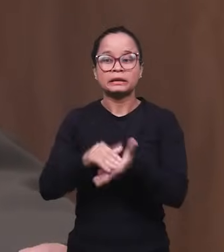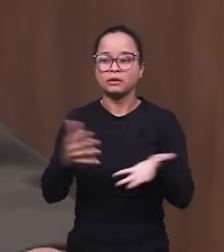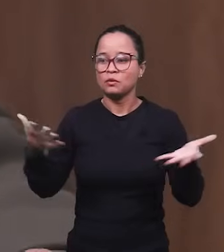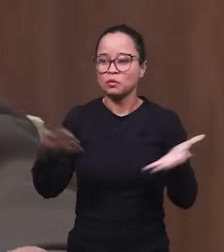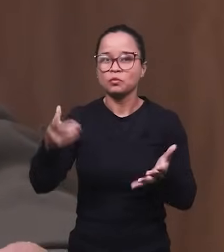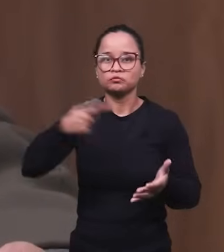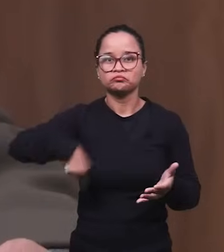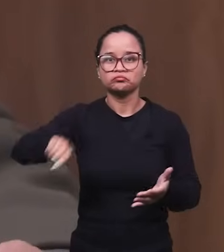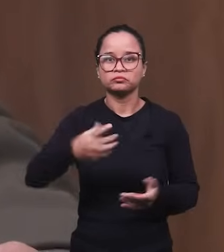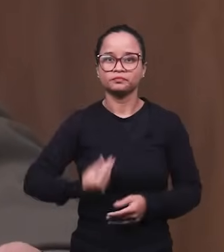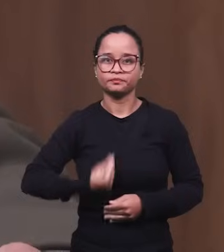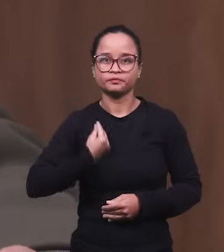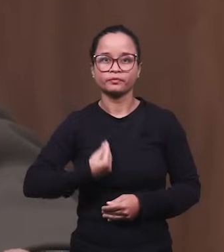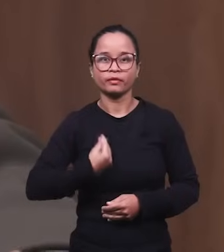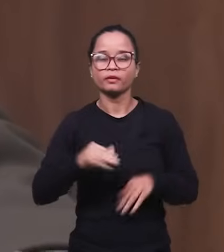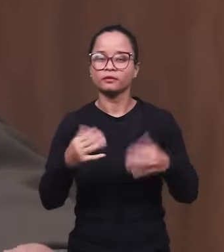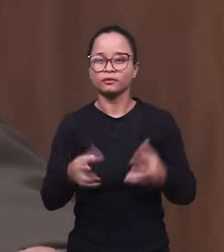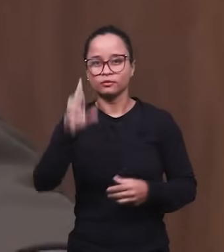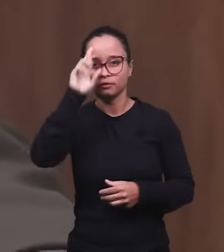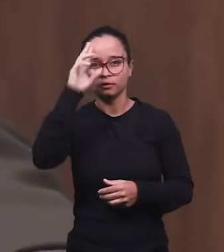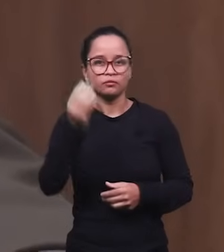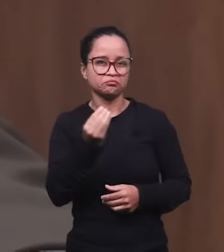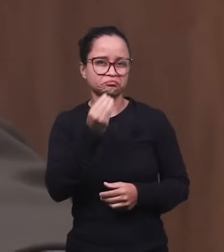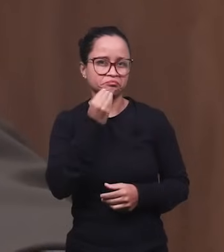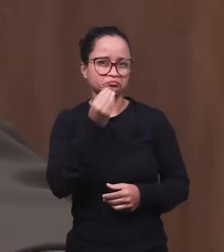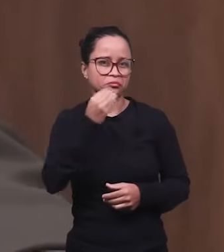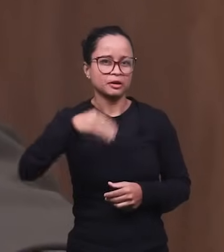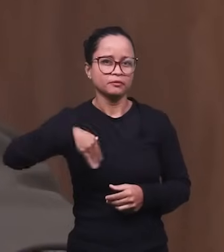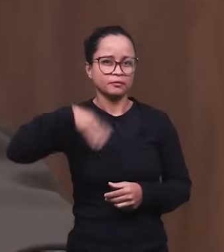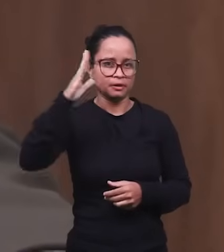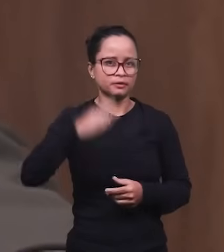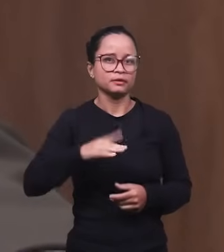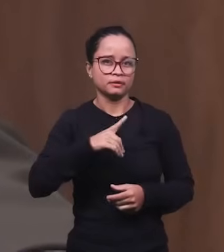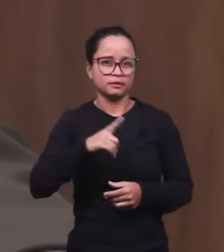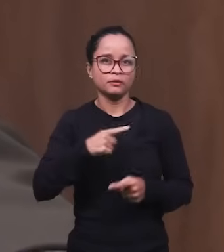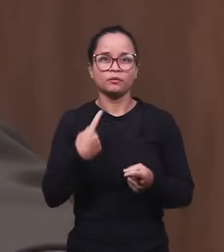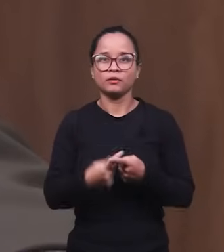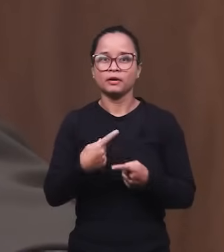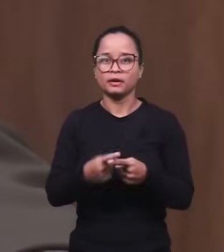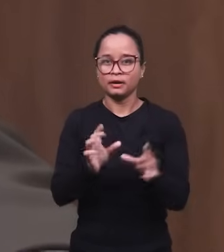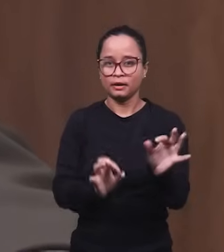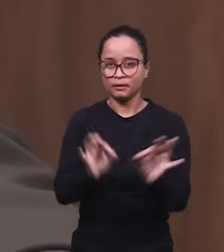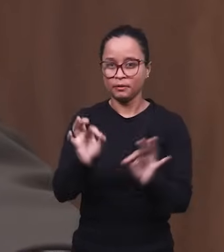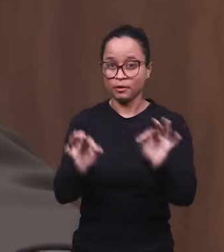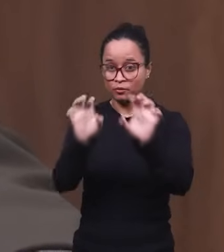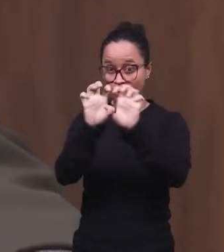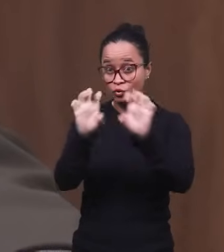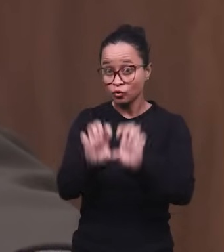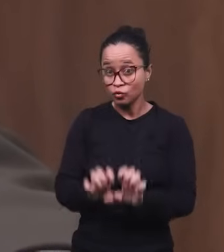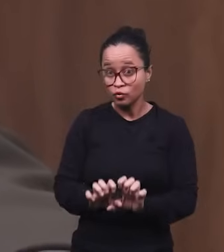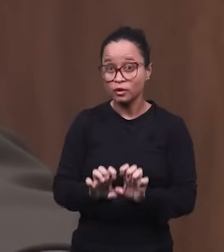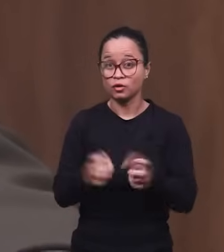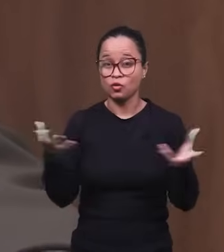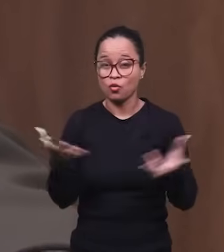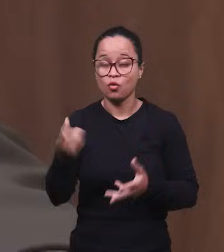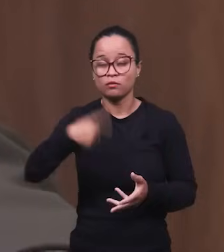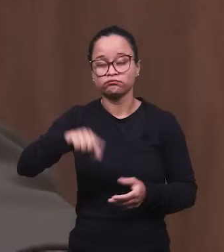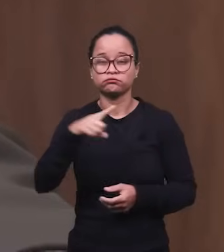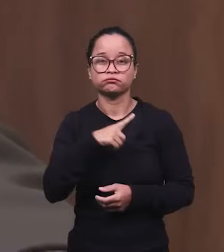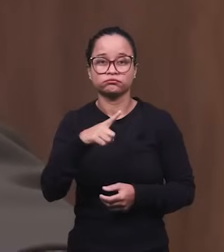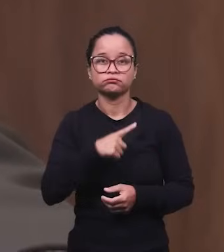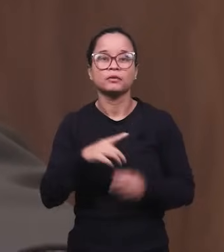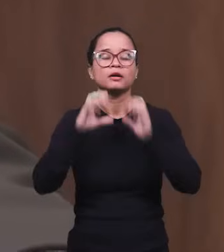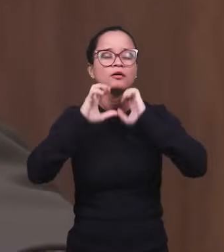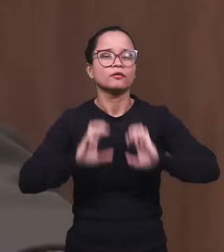deu uma oportunidade ainda maior, porque Ele prepara uma infraestrutura que hoje nós temos para